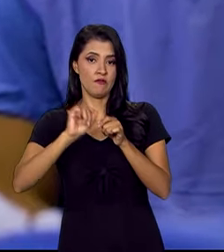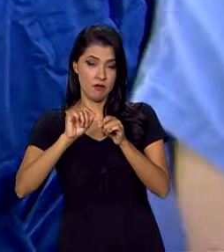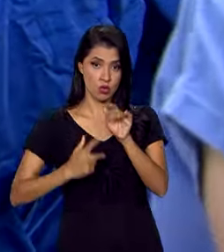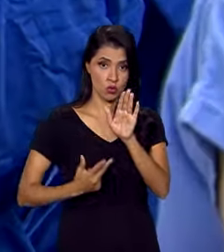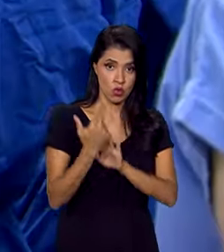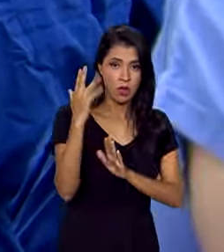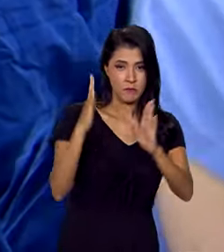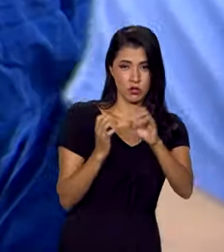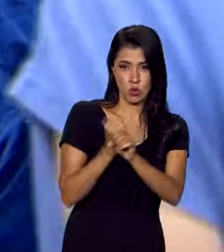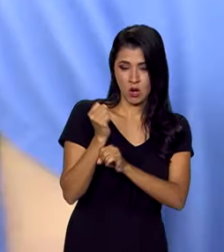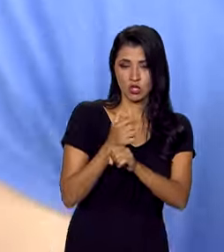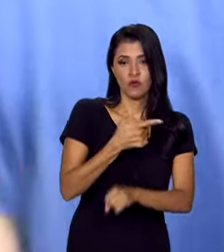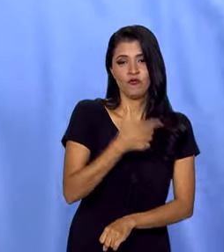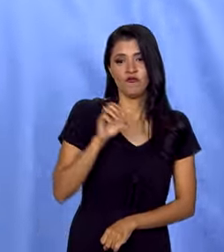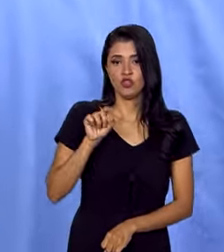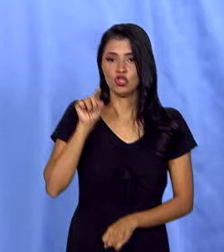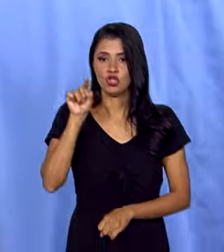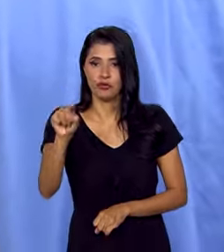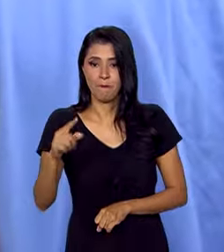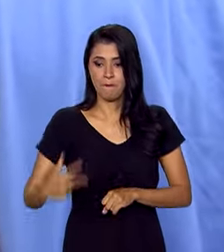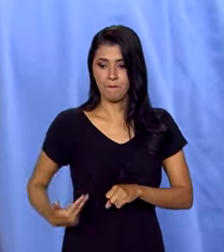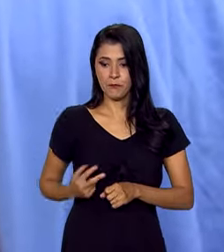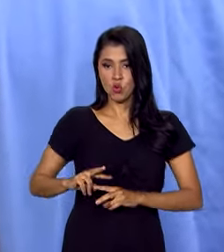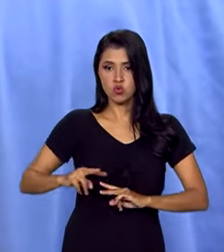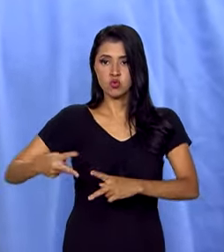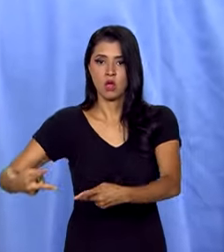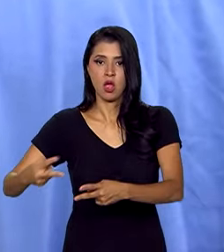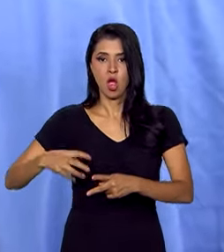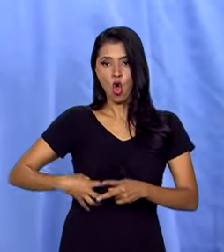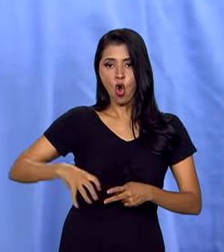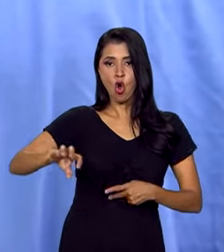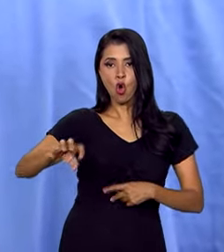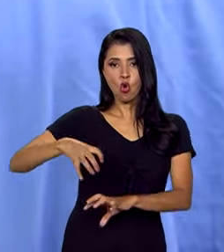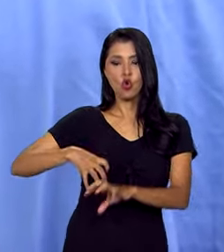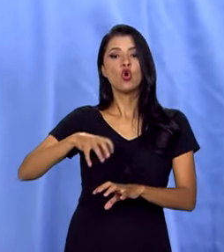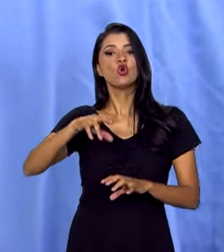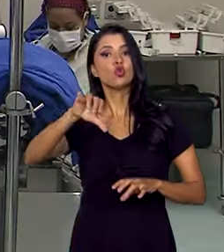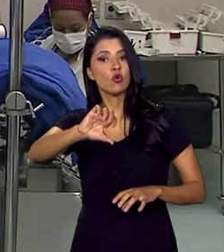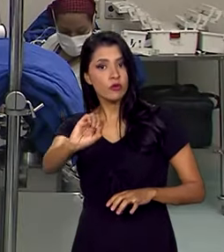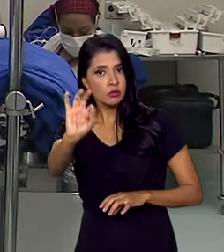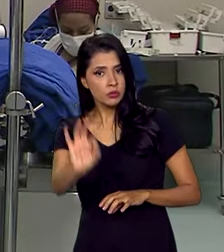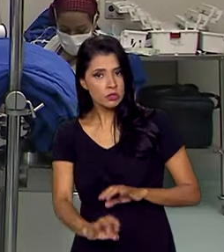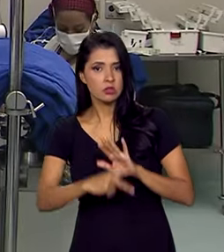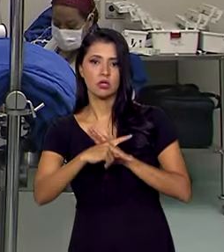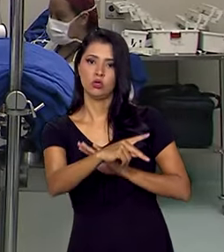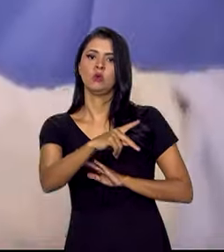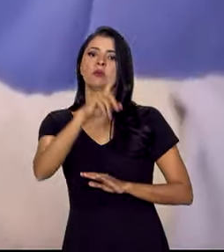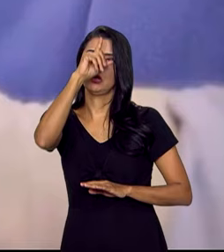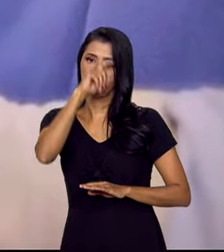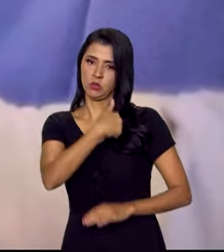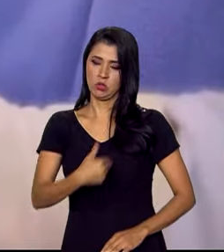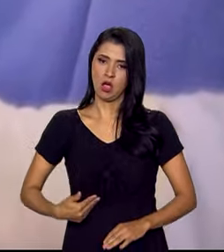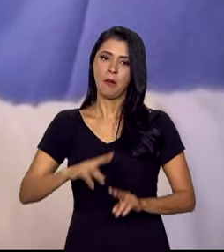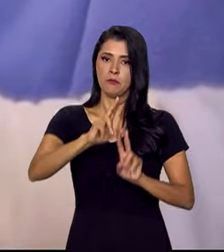ano cerca de 20 mil transplantes de órgãos, mais de 90% deles pela rede pública, por meio do